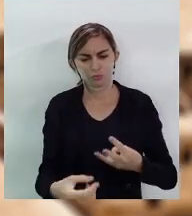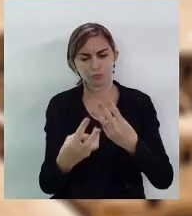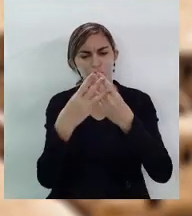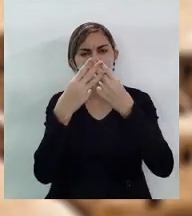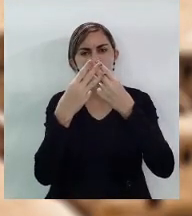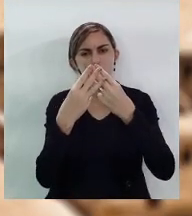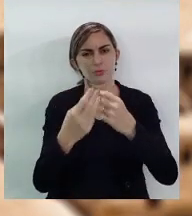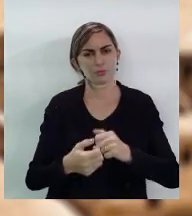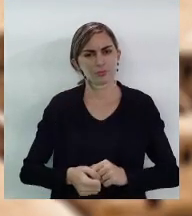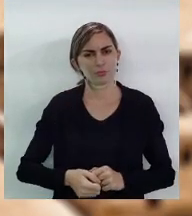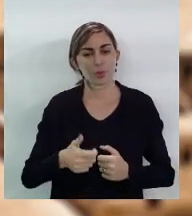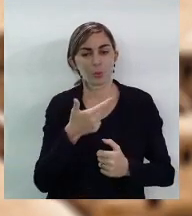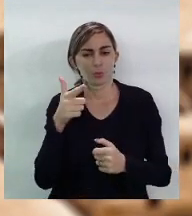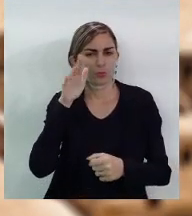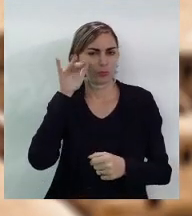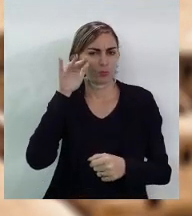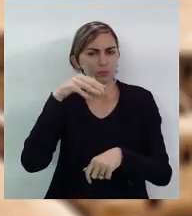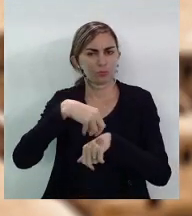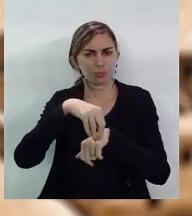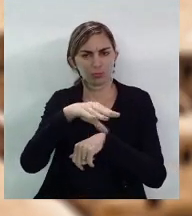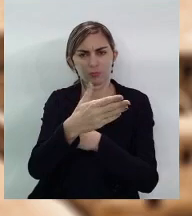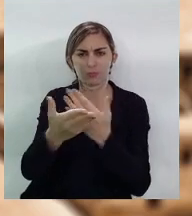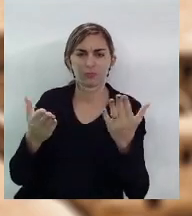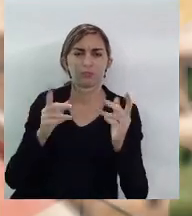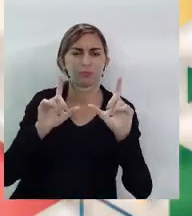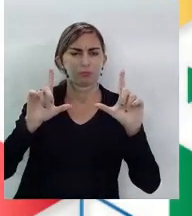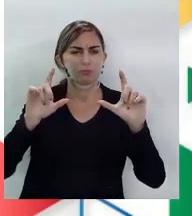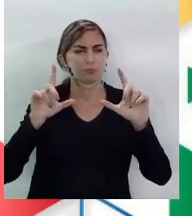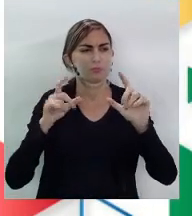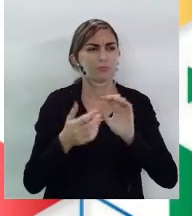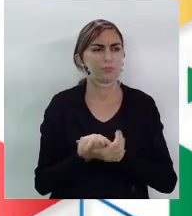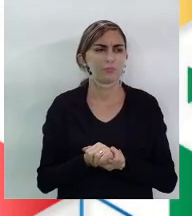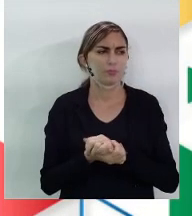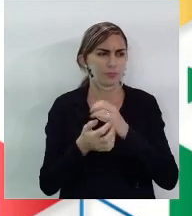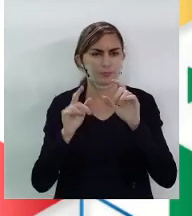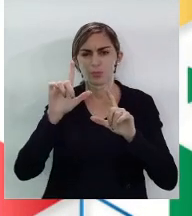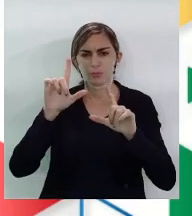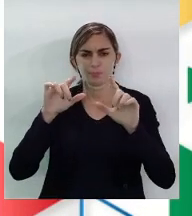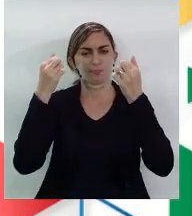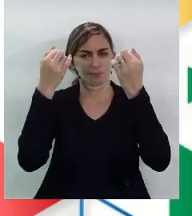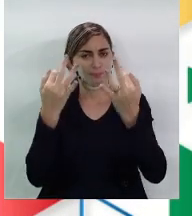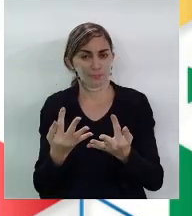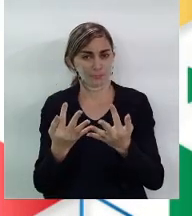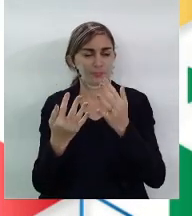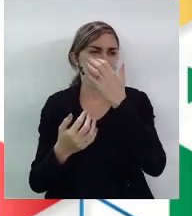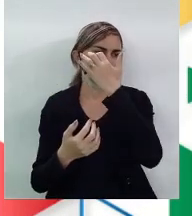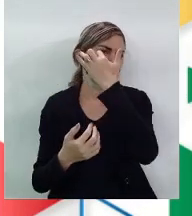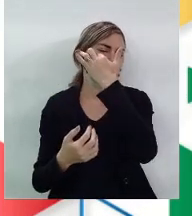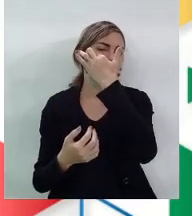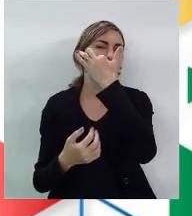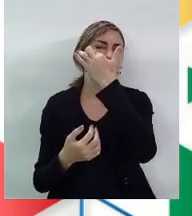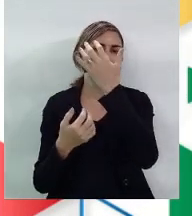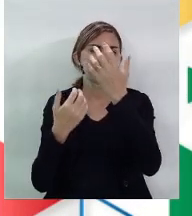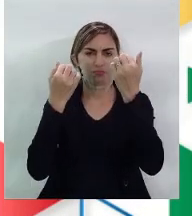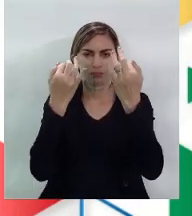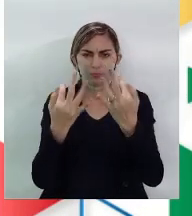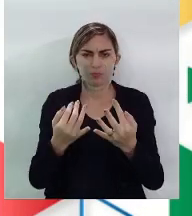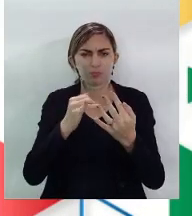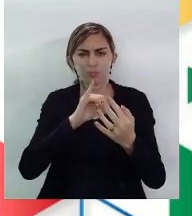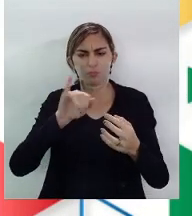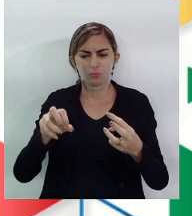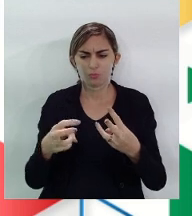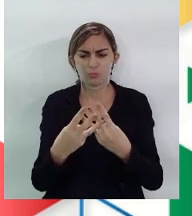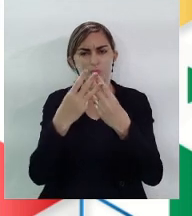Outras curiosidades trago para vocês. Na tela, nós temos a seguinte questão. Vamos ver. O judaísmo é